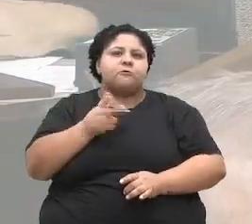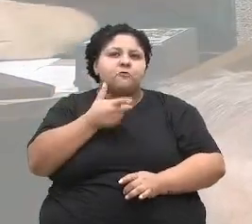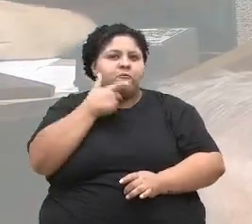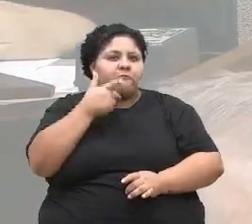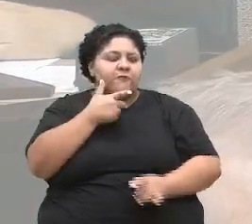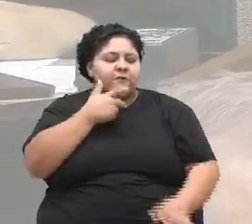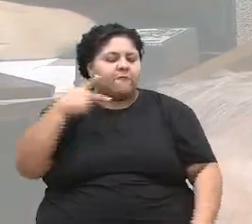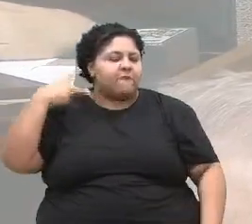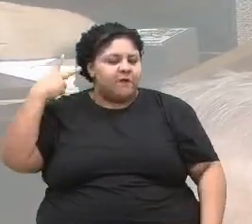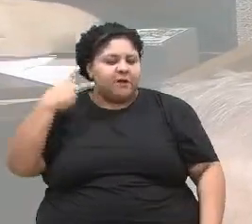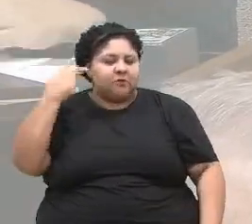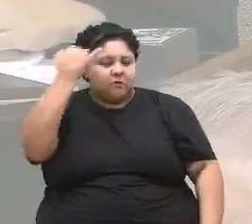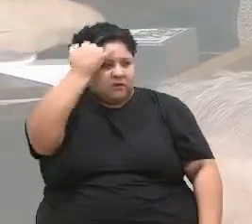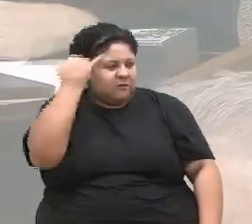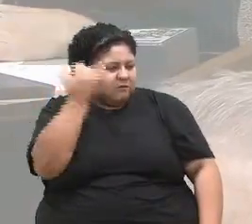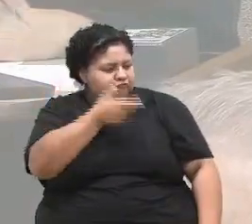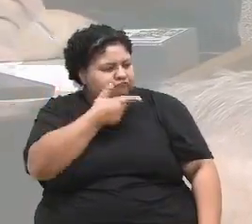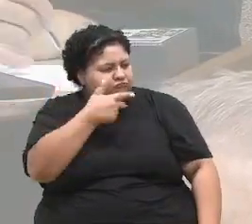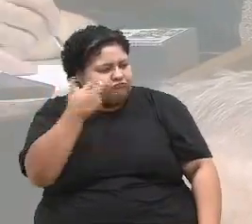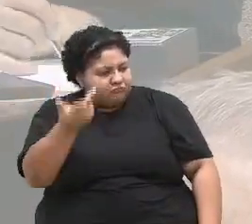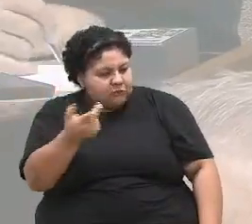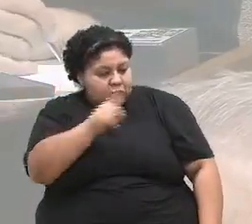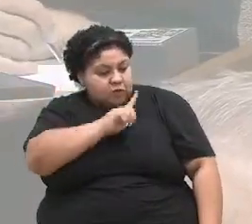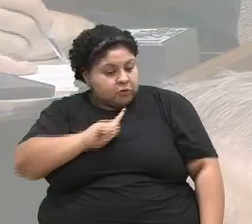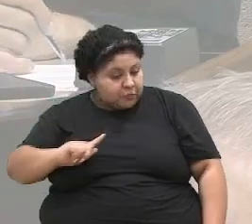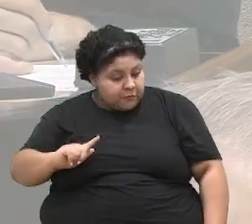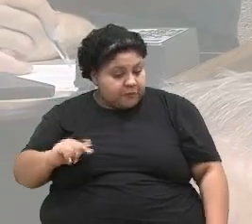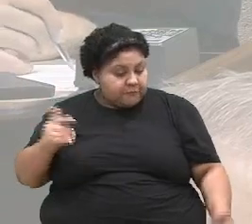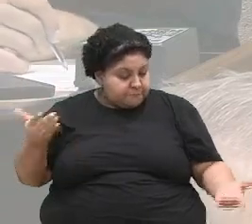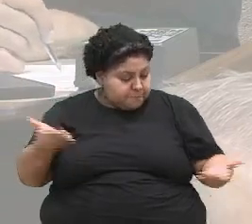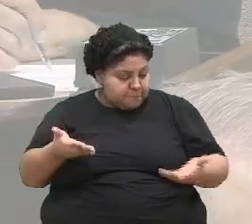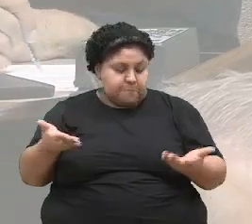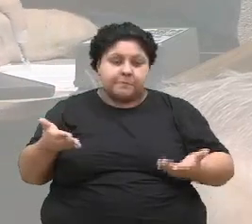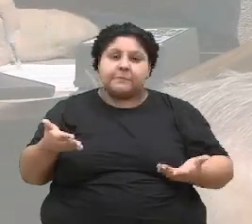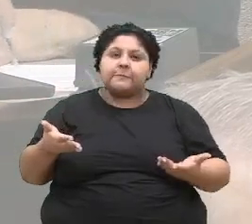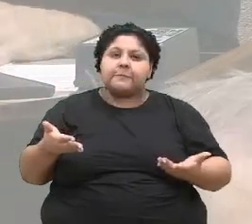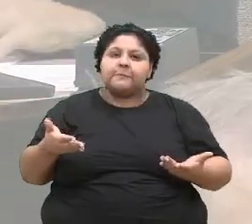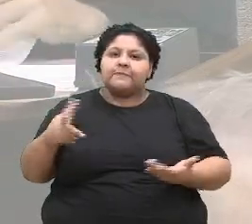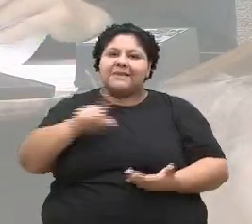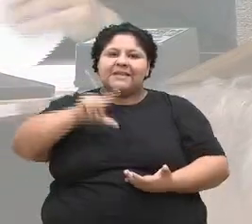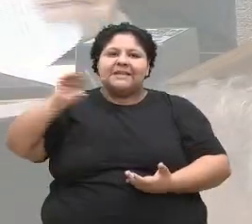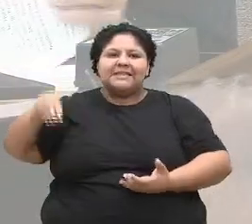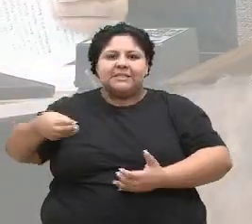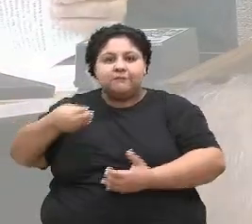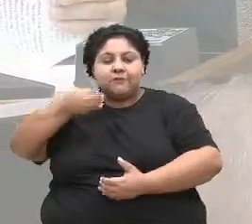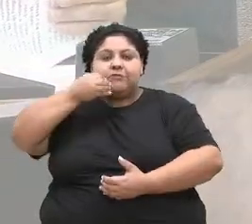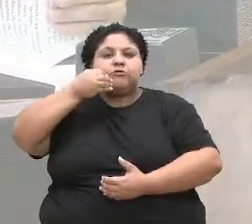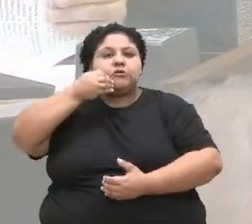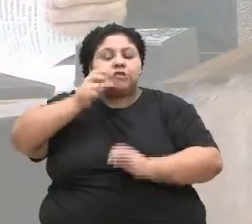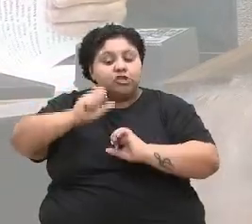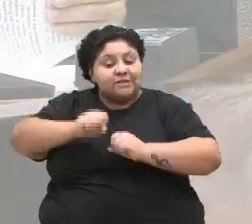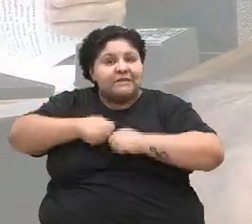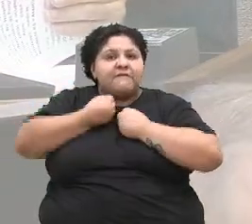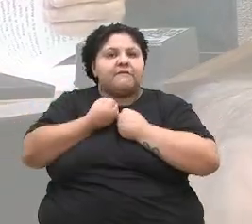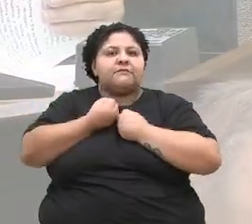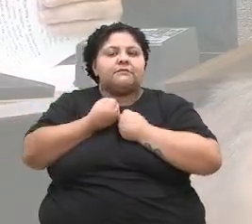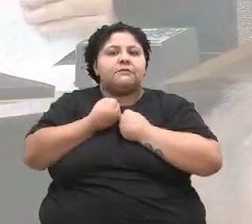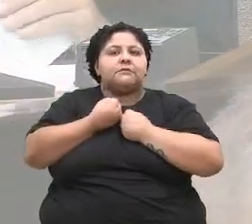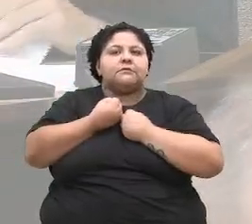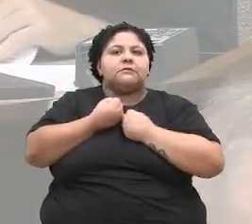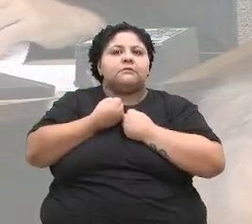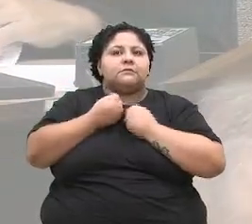a respeito de que um governo a qual ele teve a oportunidade de defender, que entregou